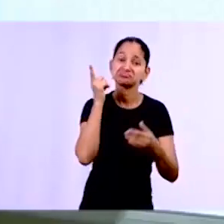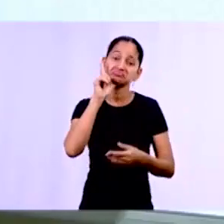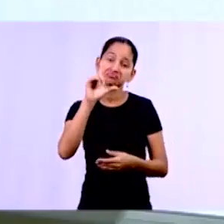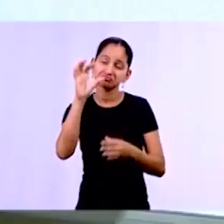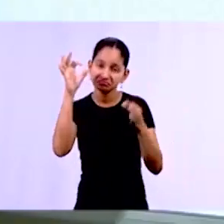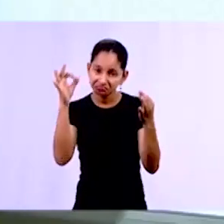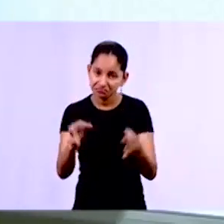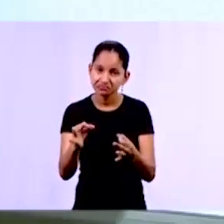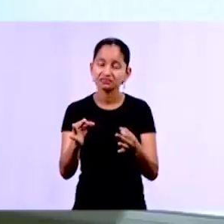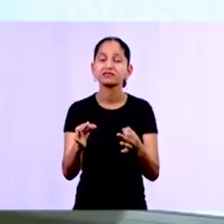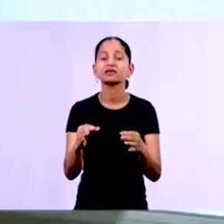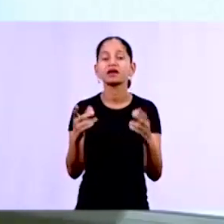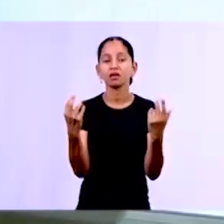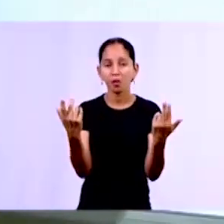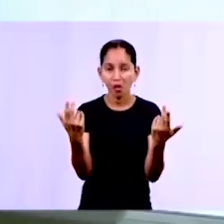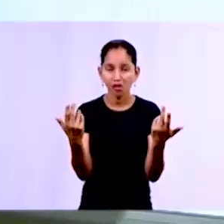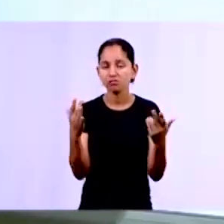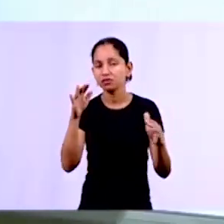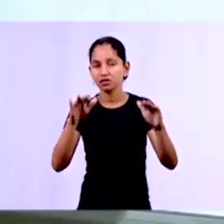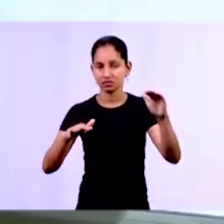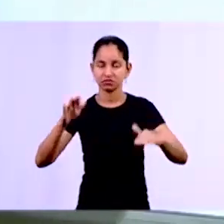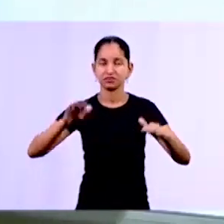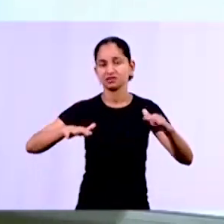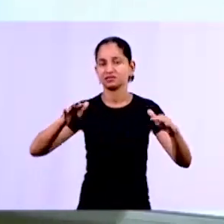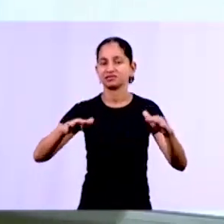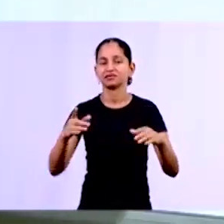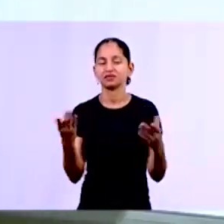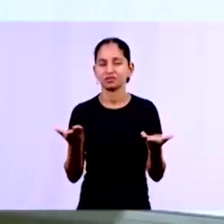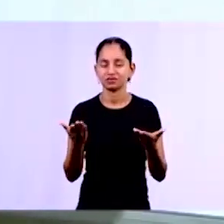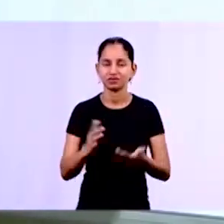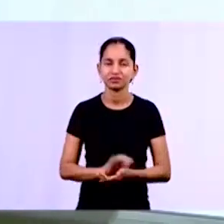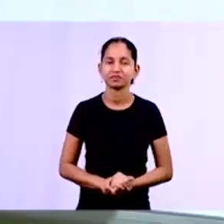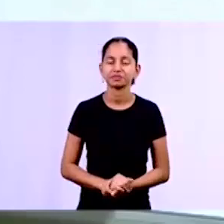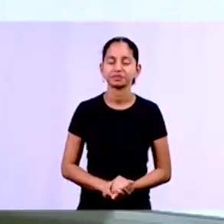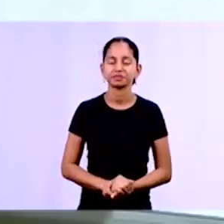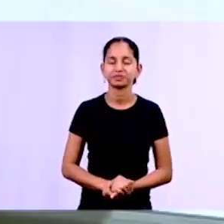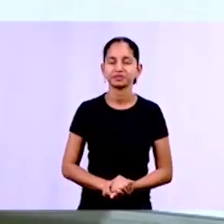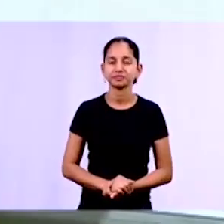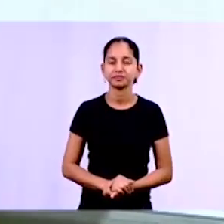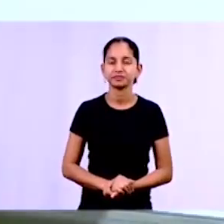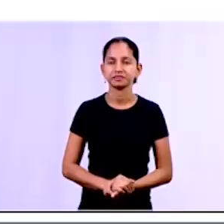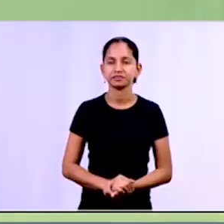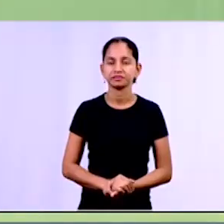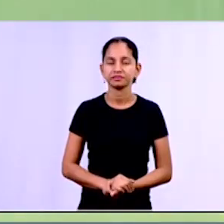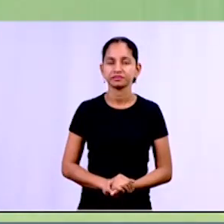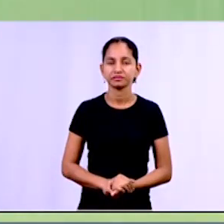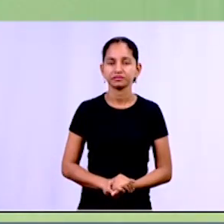nosso cérebro em relação aos computadores que nós temos hoje, né?